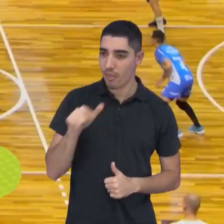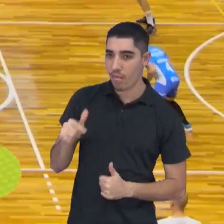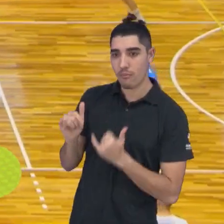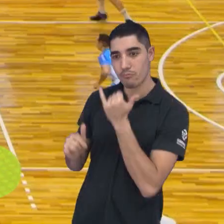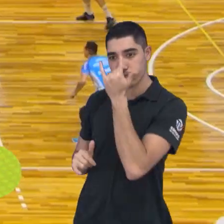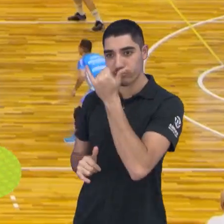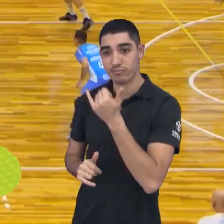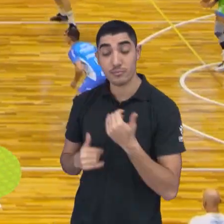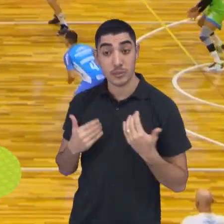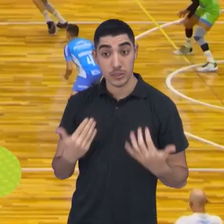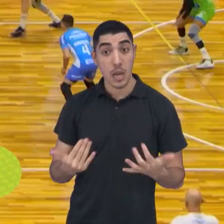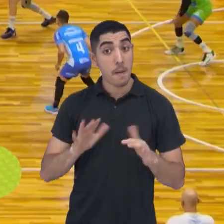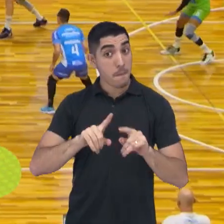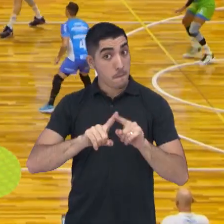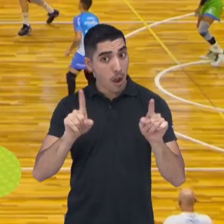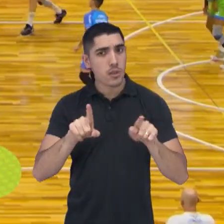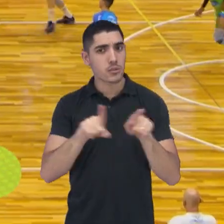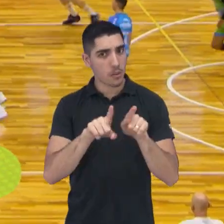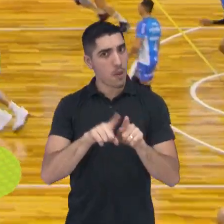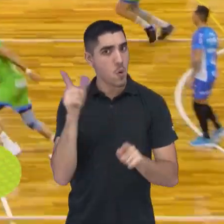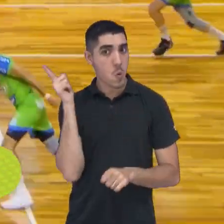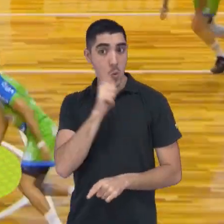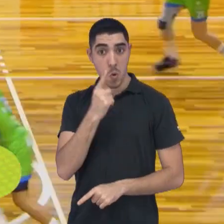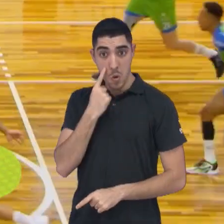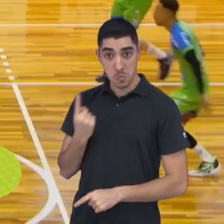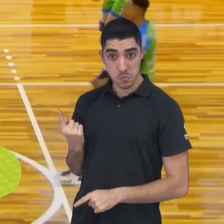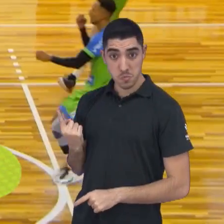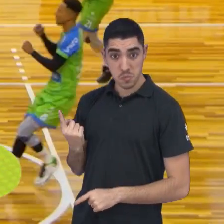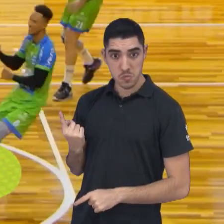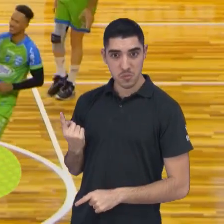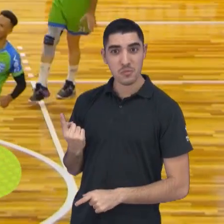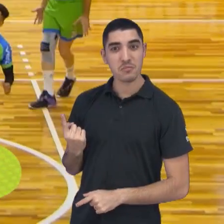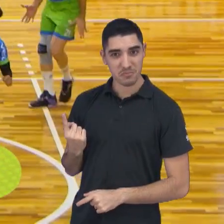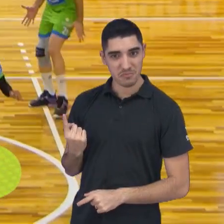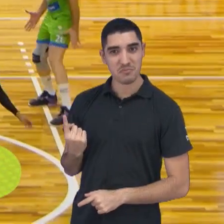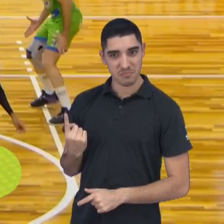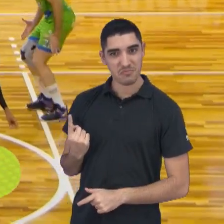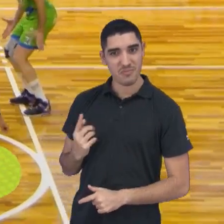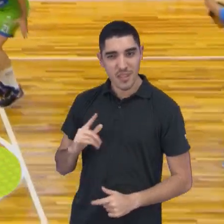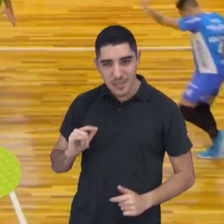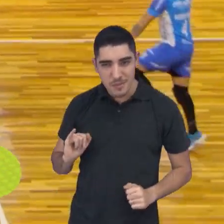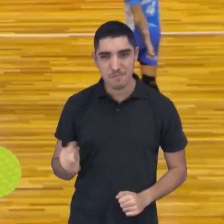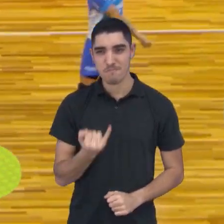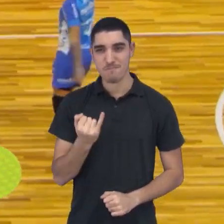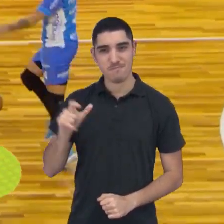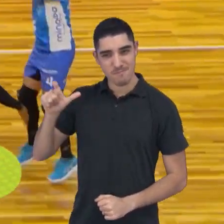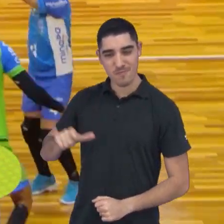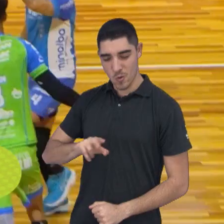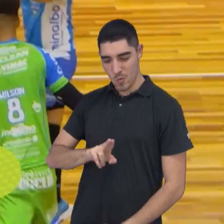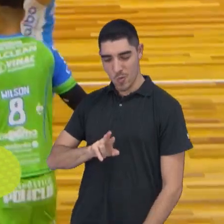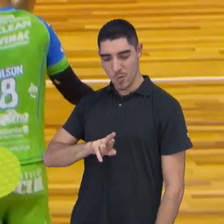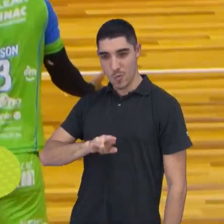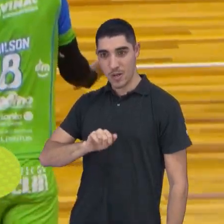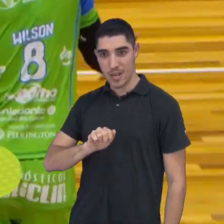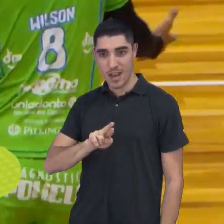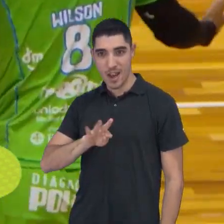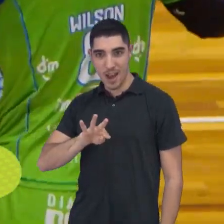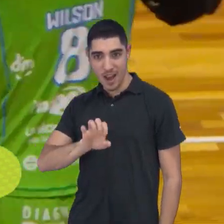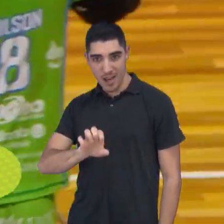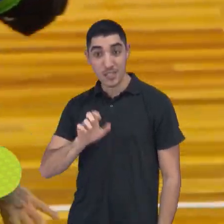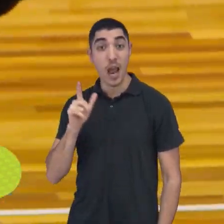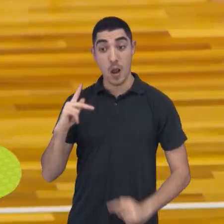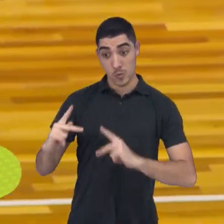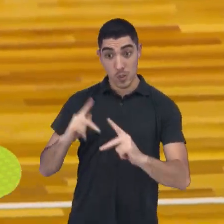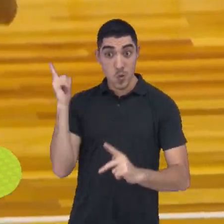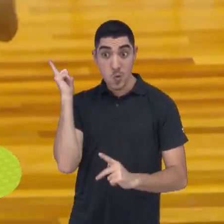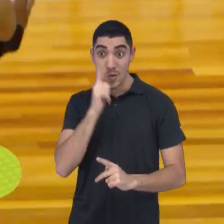mas teve ponto por mérito também, como essa bola de segunda, marota, do Uriarte, ponto que fez o São José